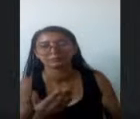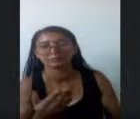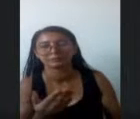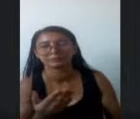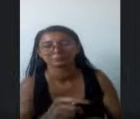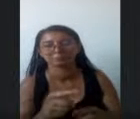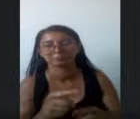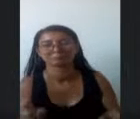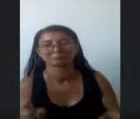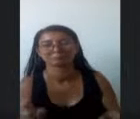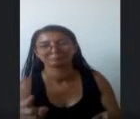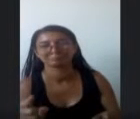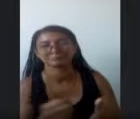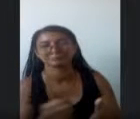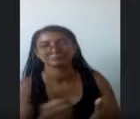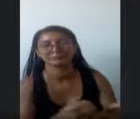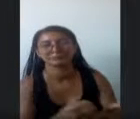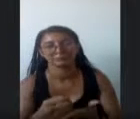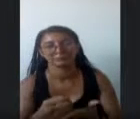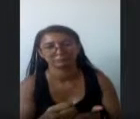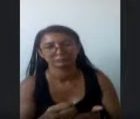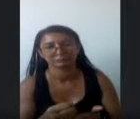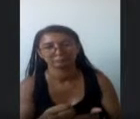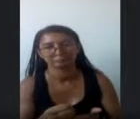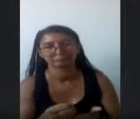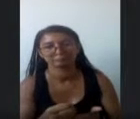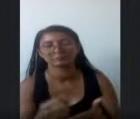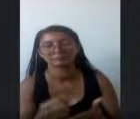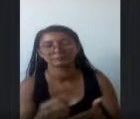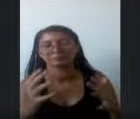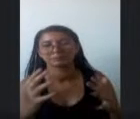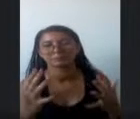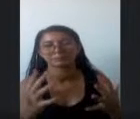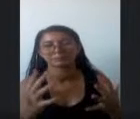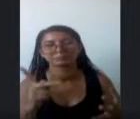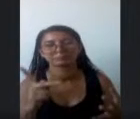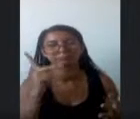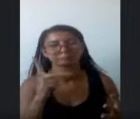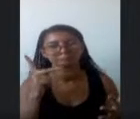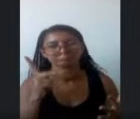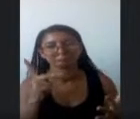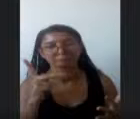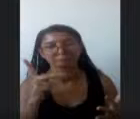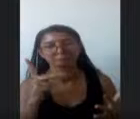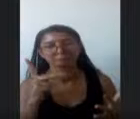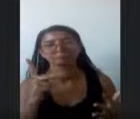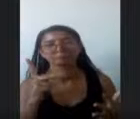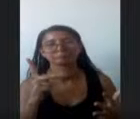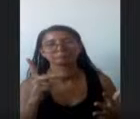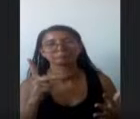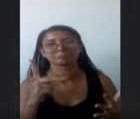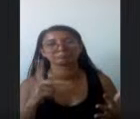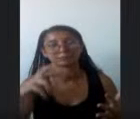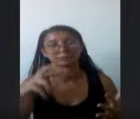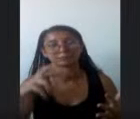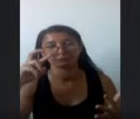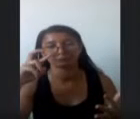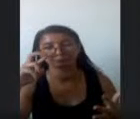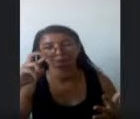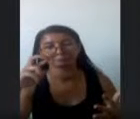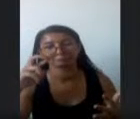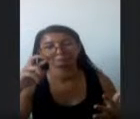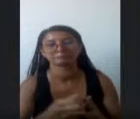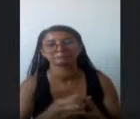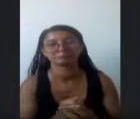a fala dos sujeitos, né? Então, parabéns aí à Paraíba mais uma vez por essa live. Dizer que no espaço do